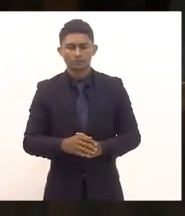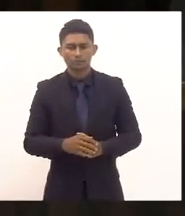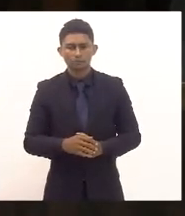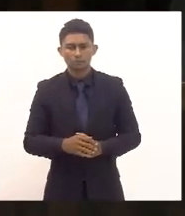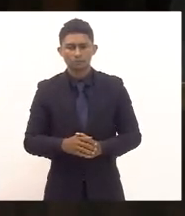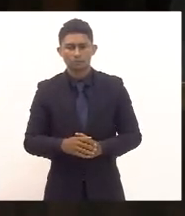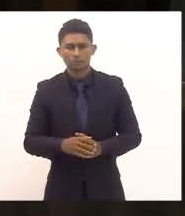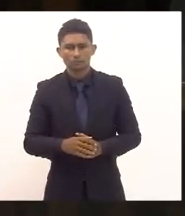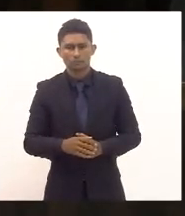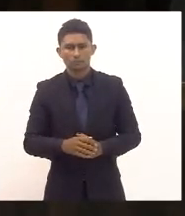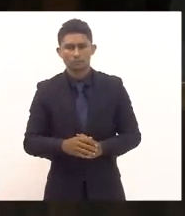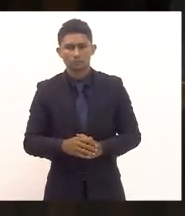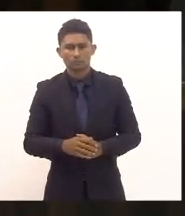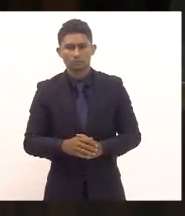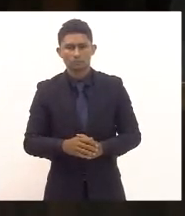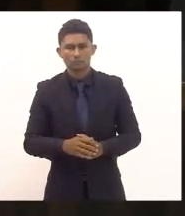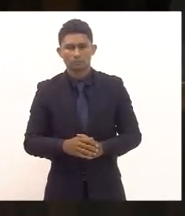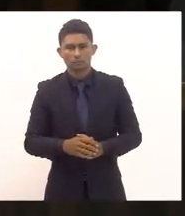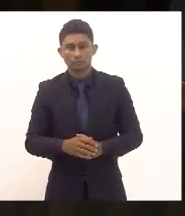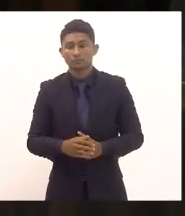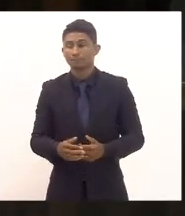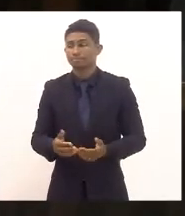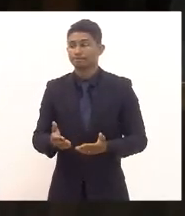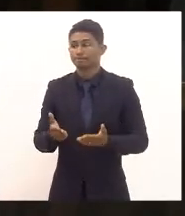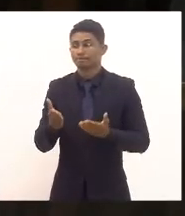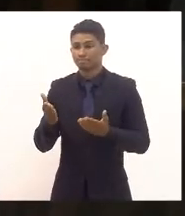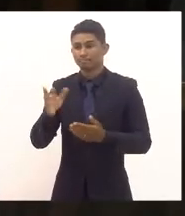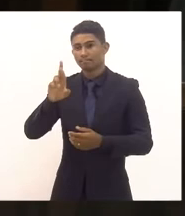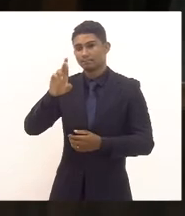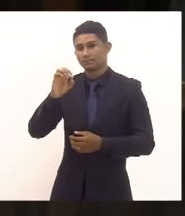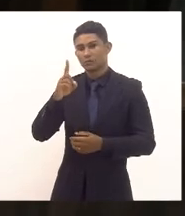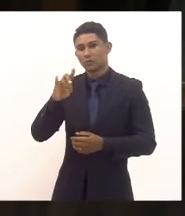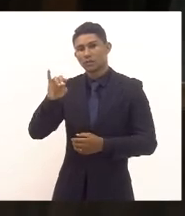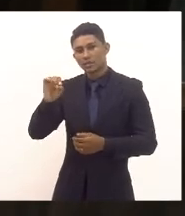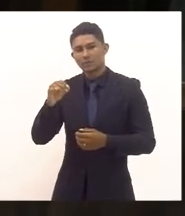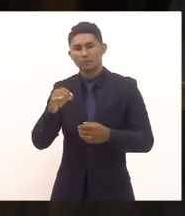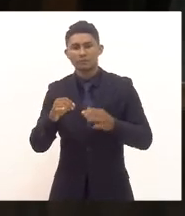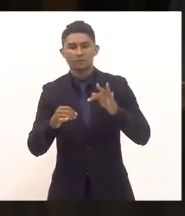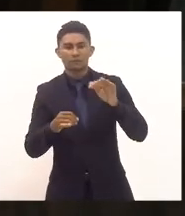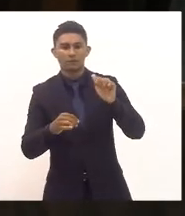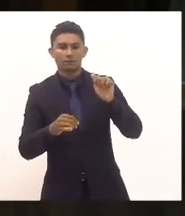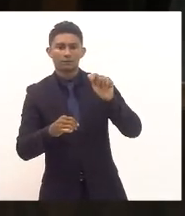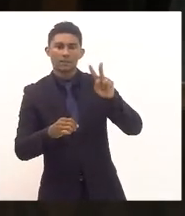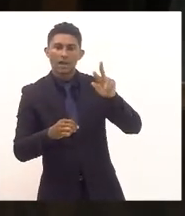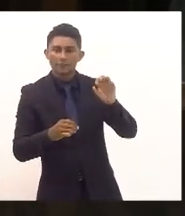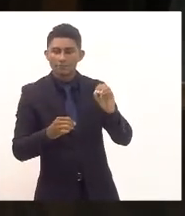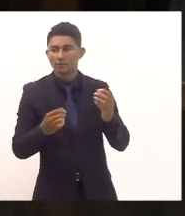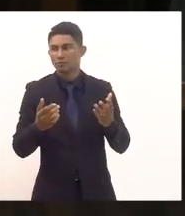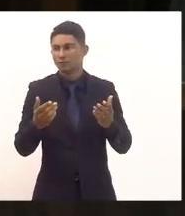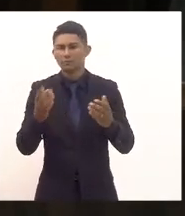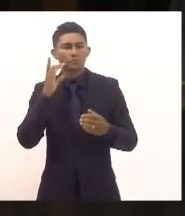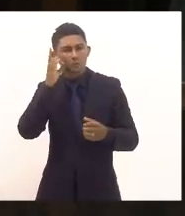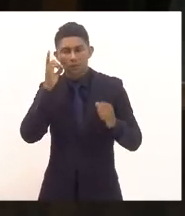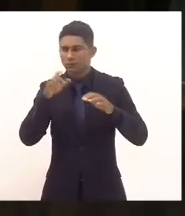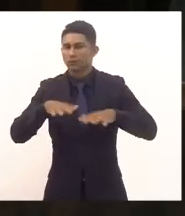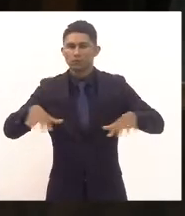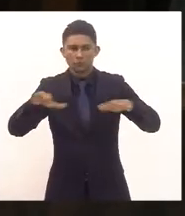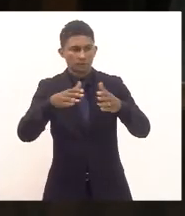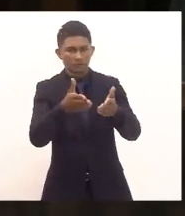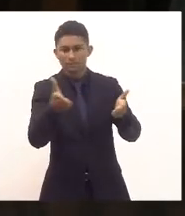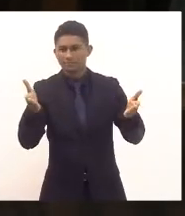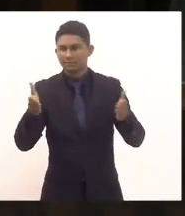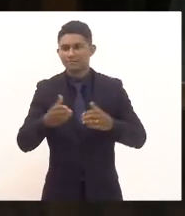o deputado Rodrigo Deputado Flávio deputado mas eles deputados presentes eu